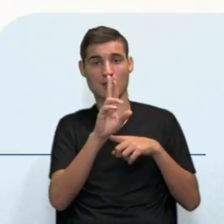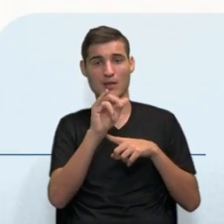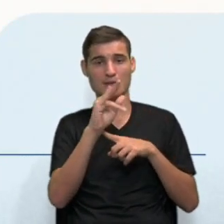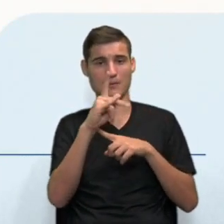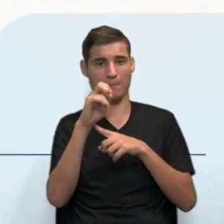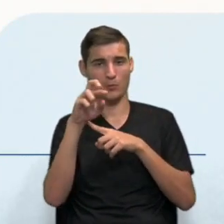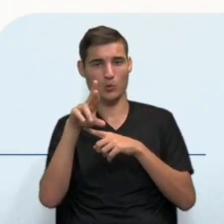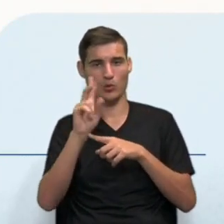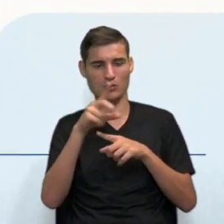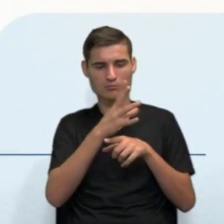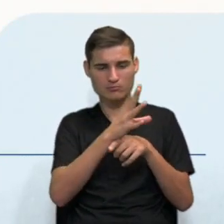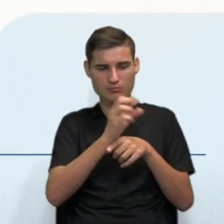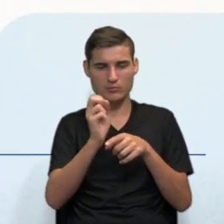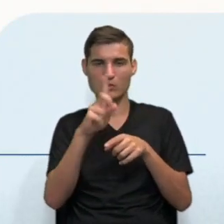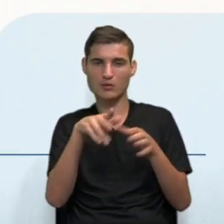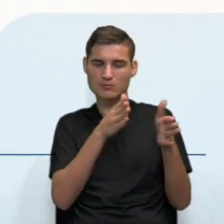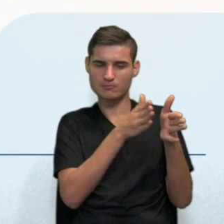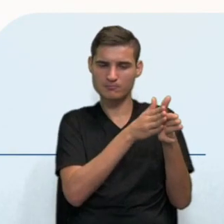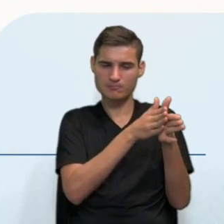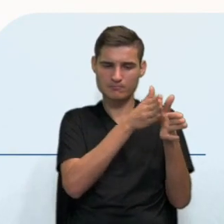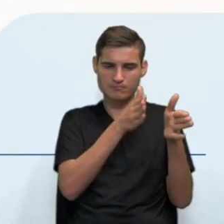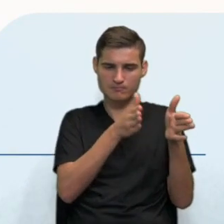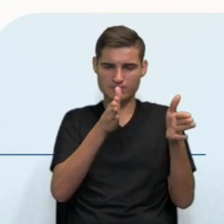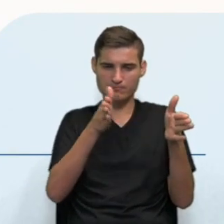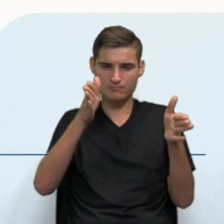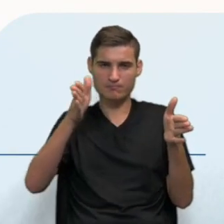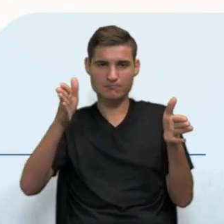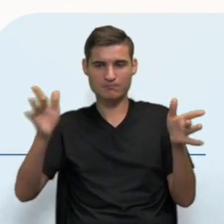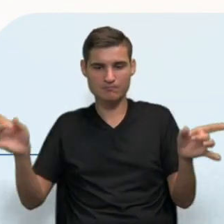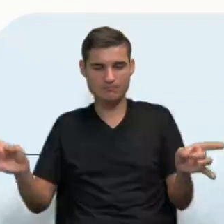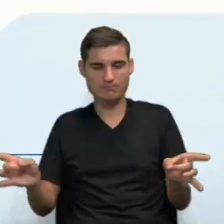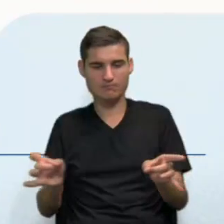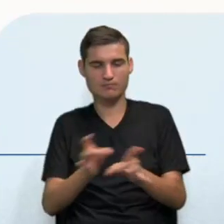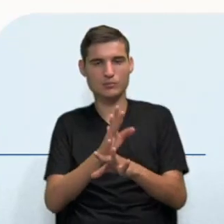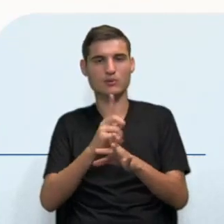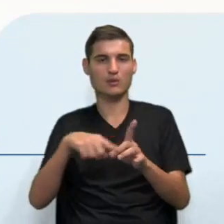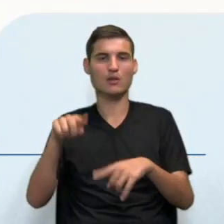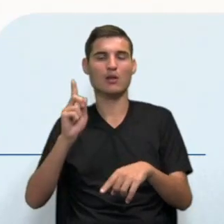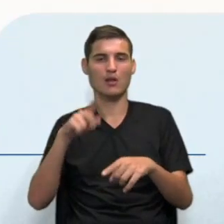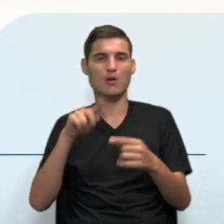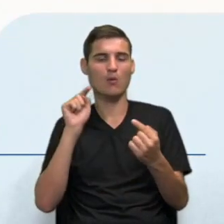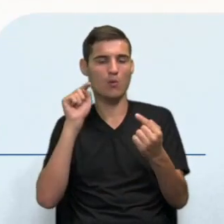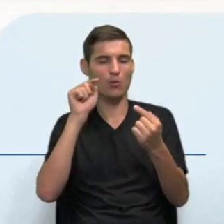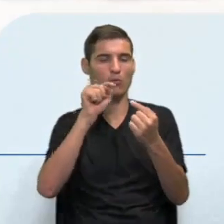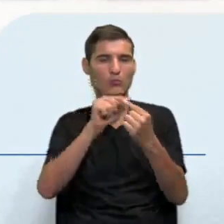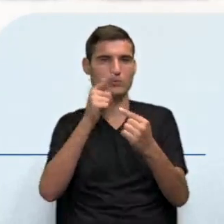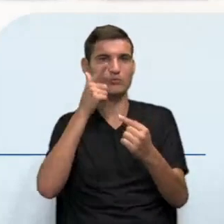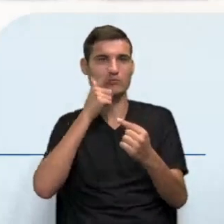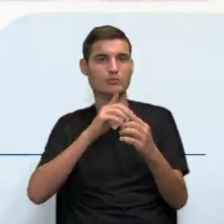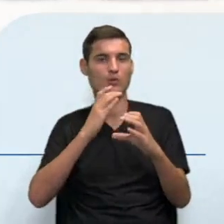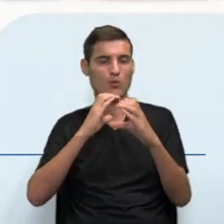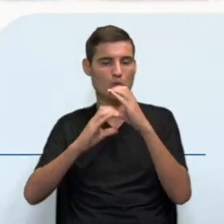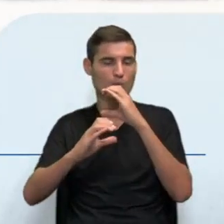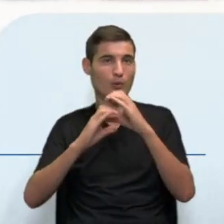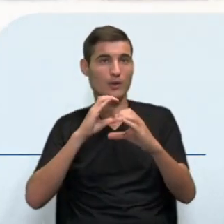a todo esse processo, a telecomunicação teve seu efeito, teve seu objetivo concluído. E como eu